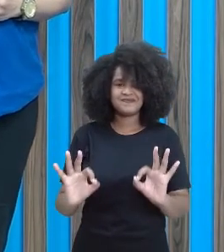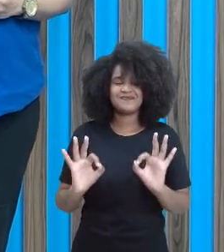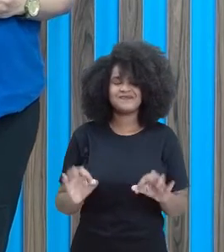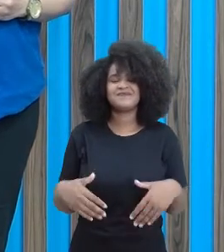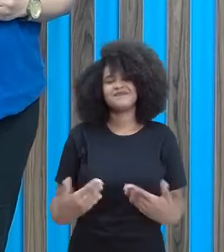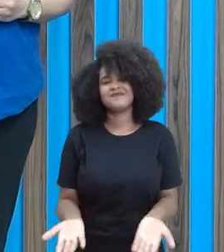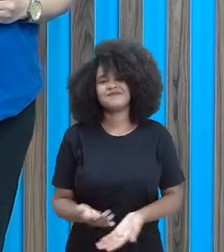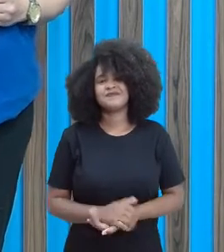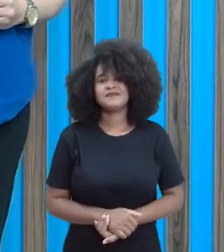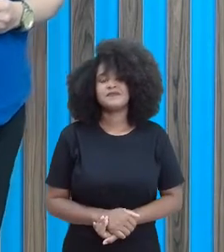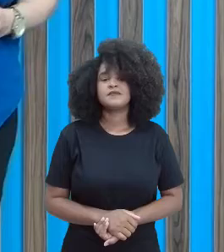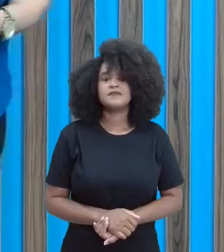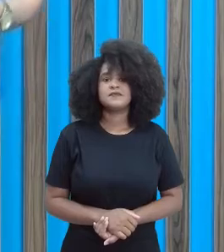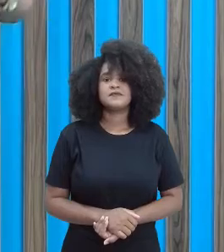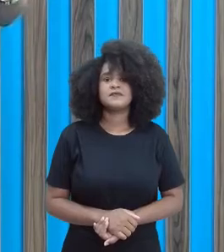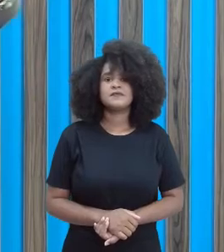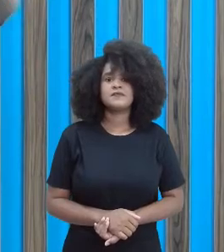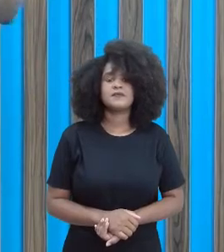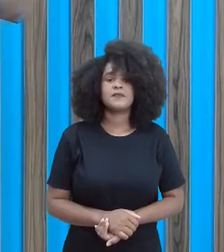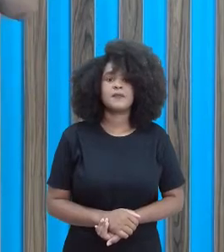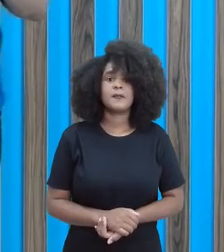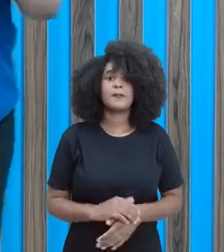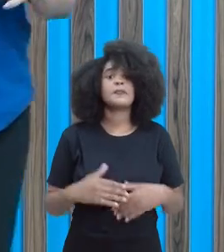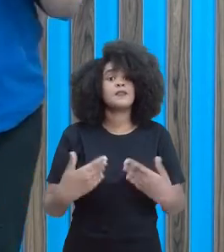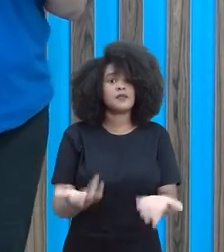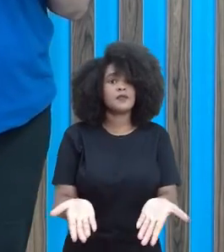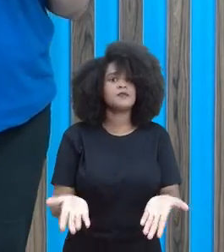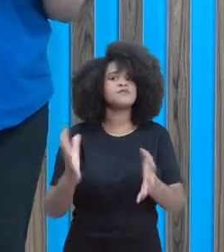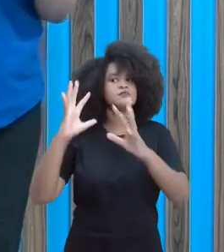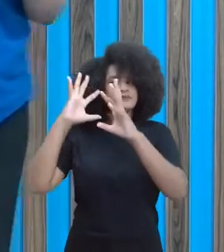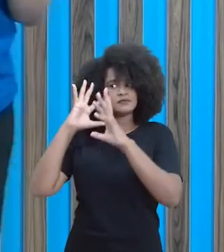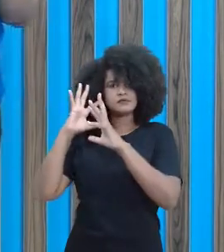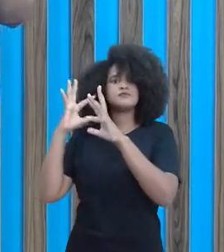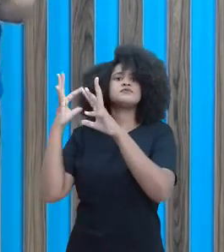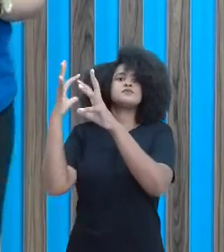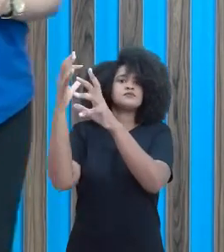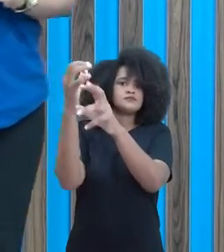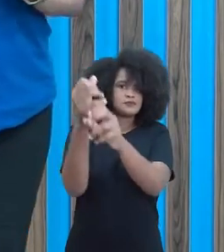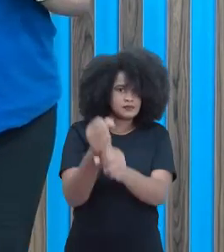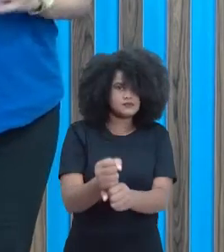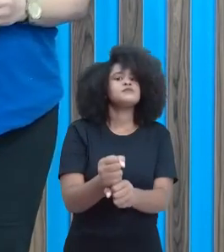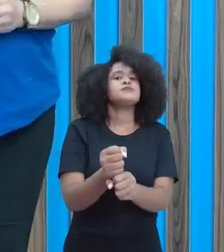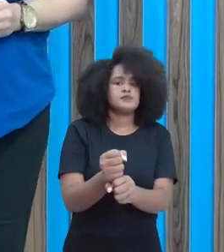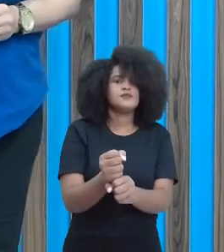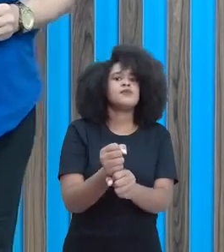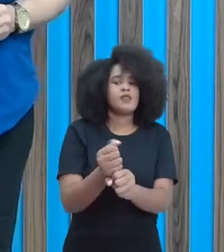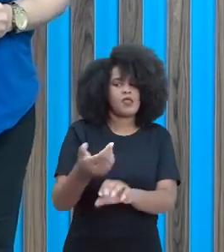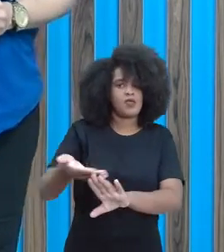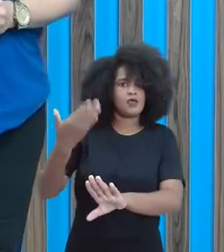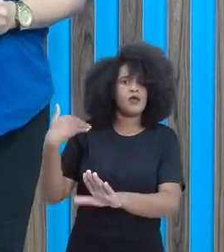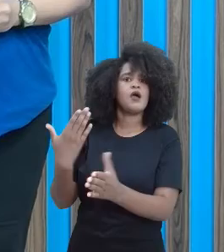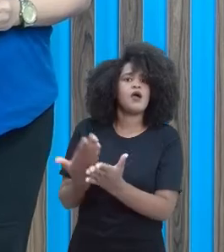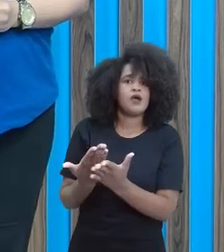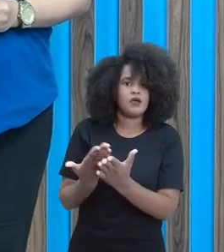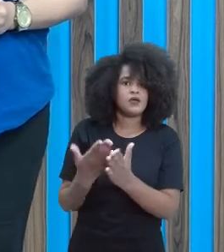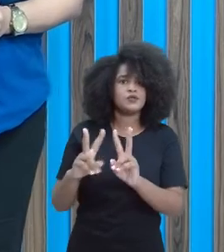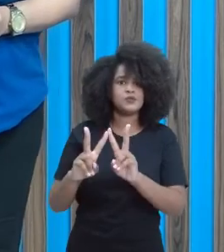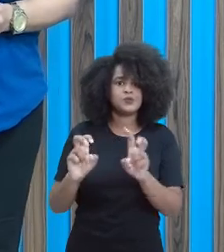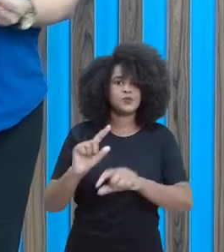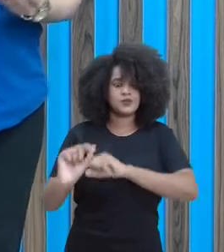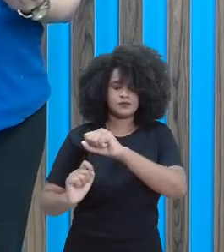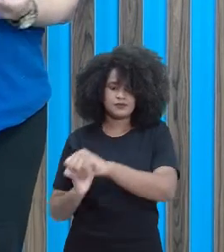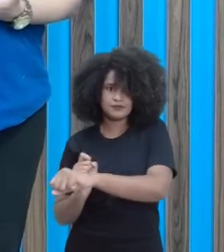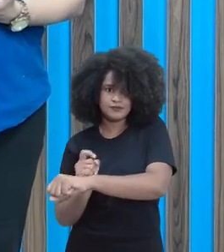professora. E olha só, gente, a gente vai fazer uma retomada aqui, né, das nossas últimas aulas sobre